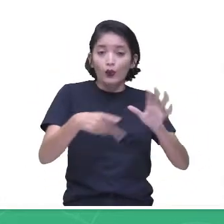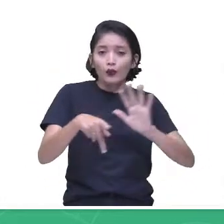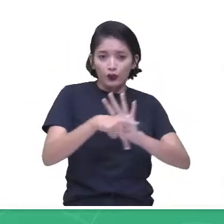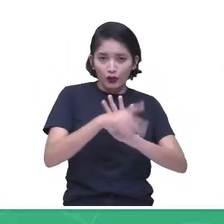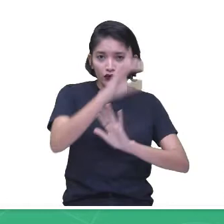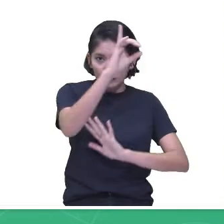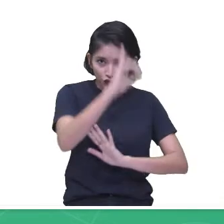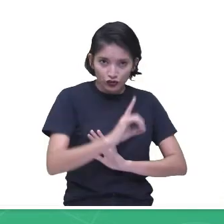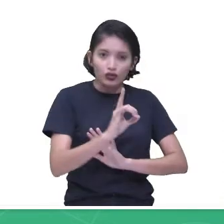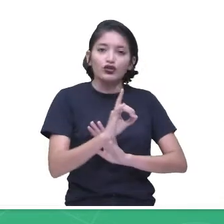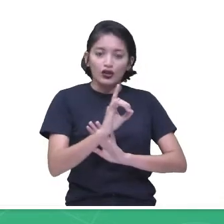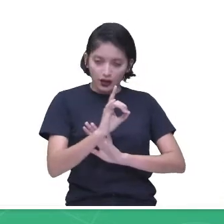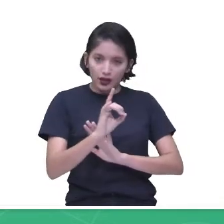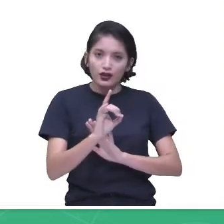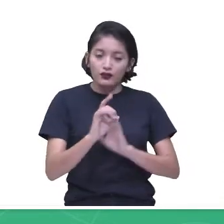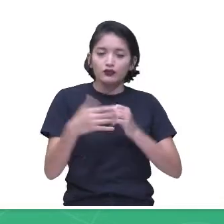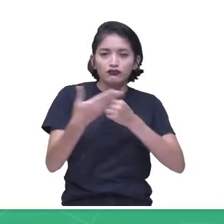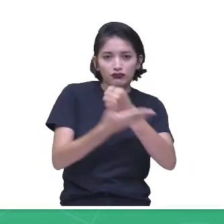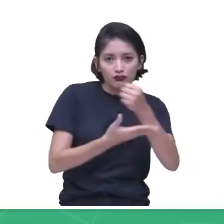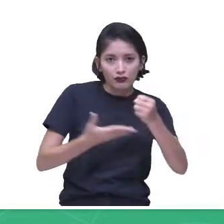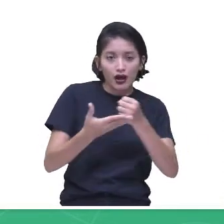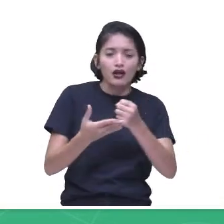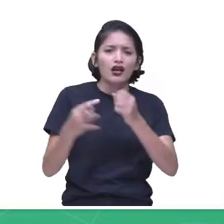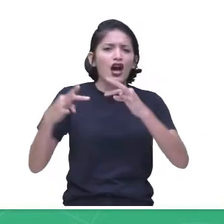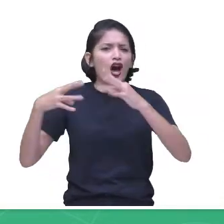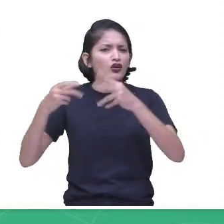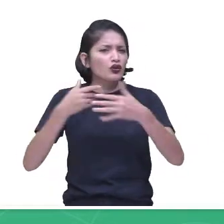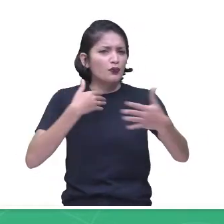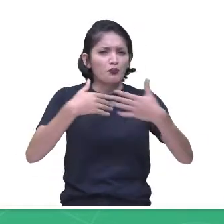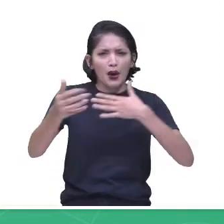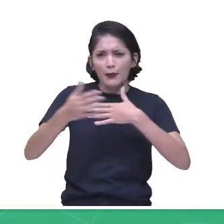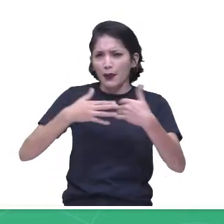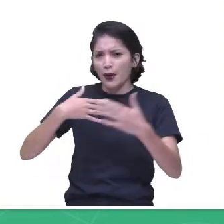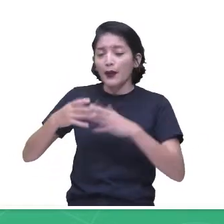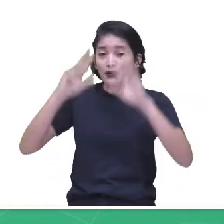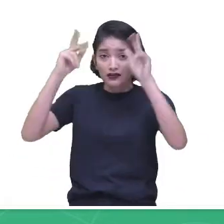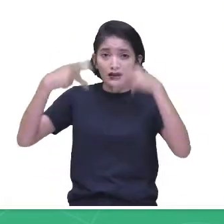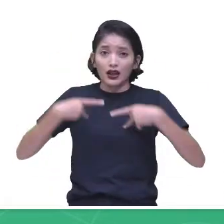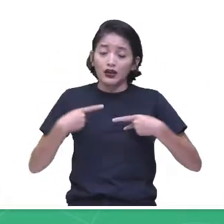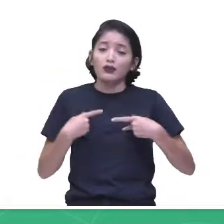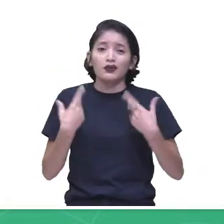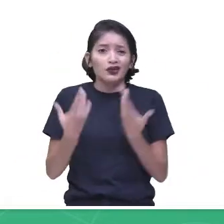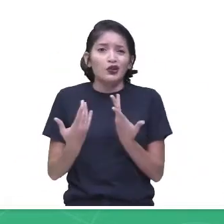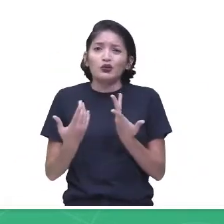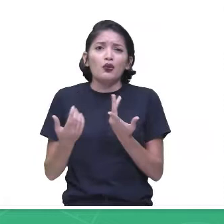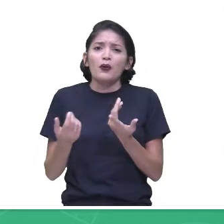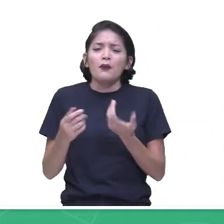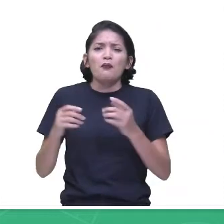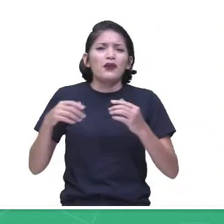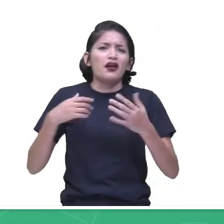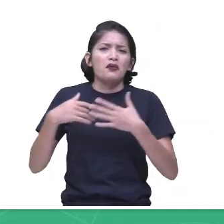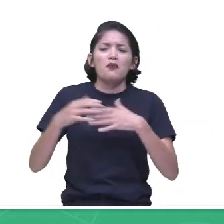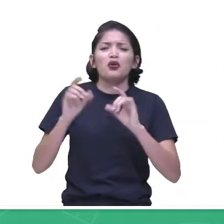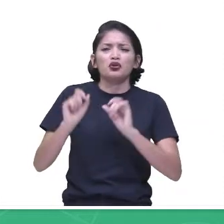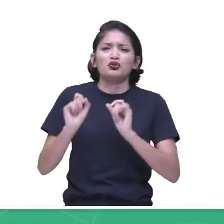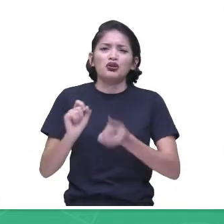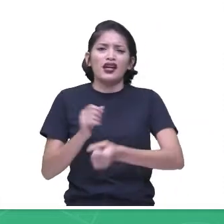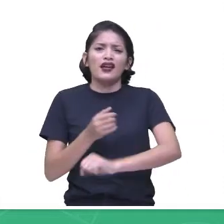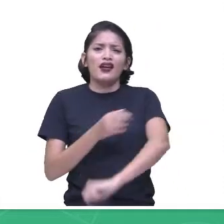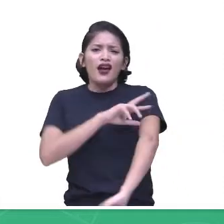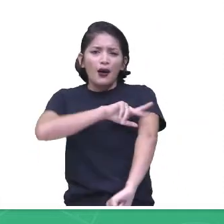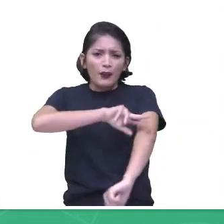básicos assegurados a todo e qualquer ser humano, não importando a classe social, a